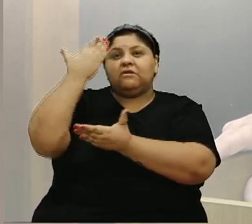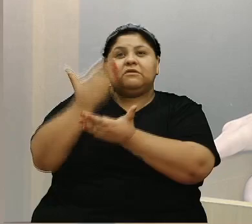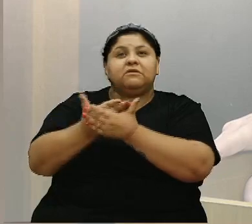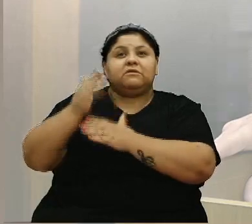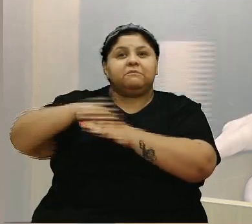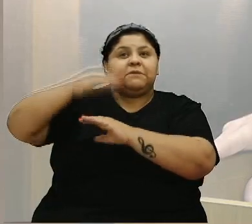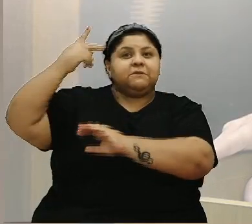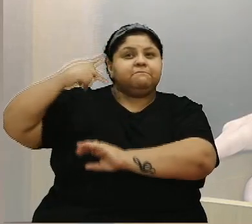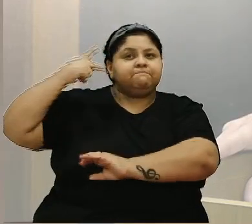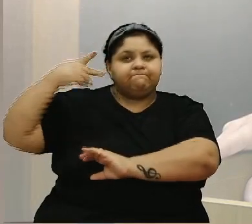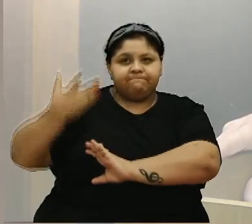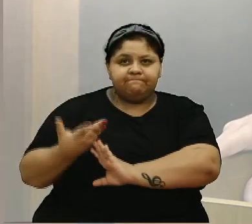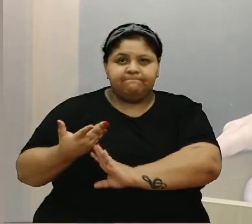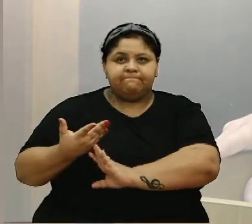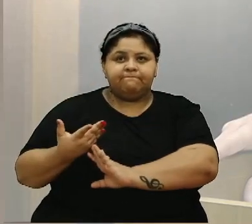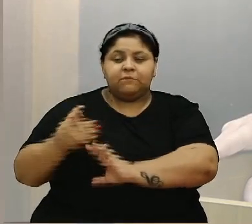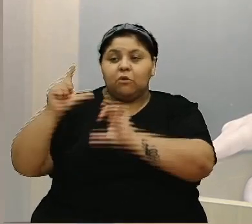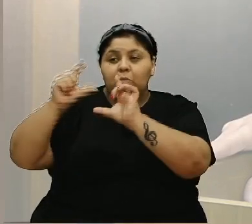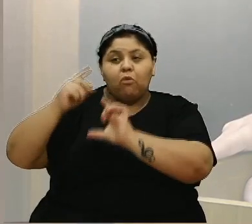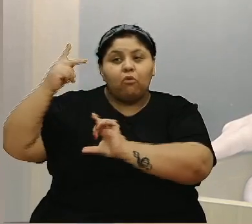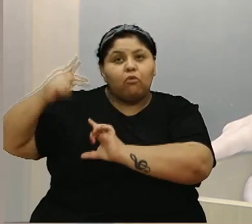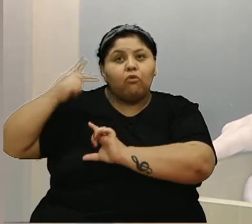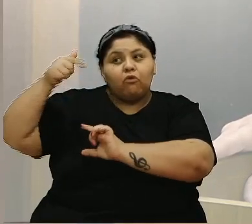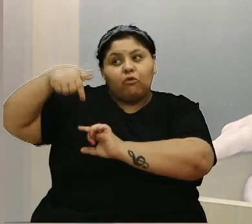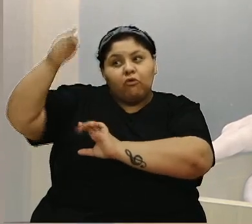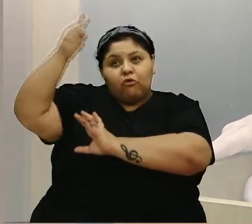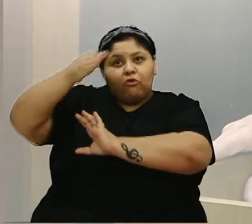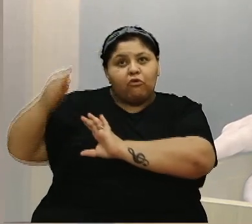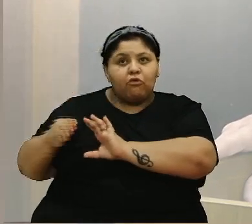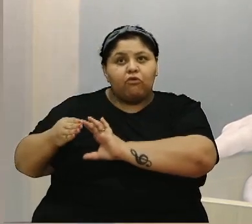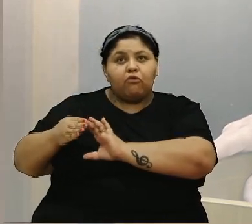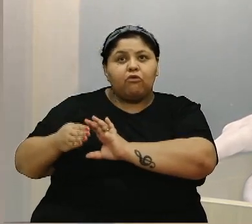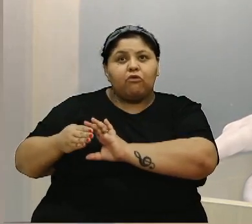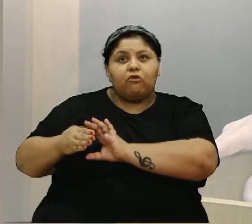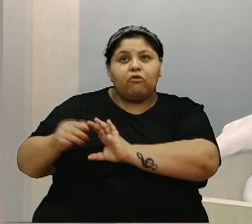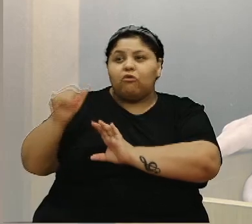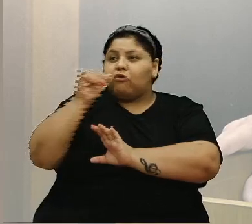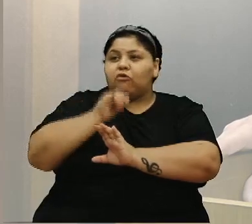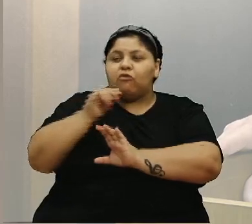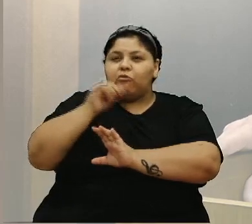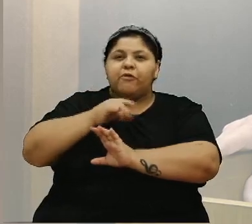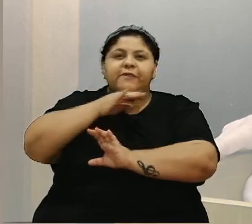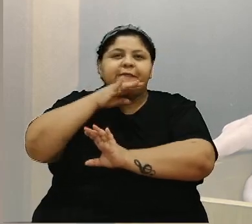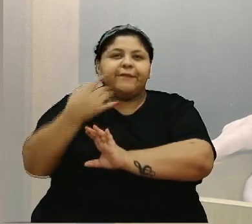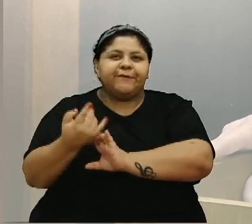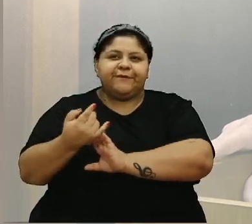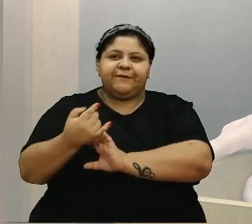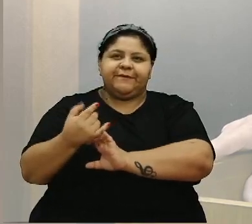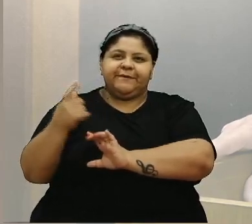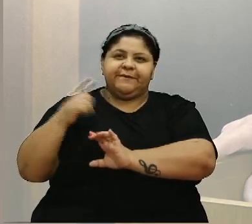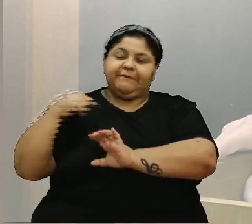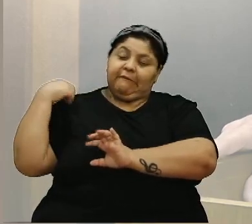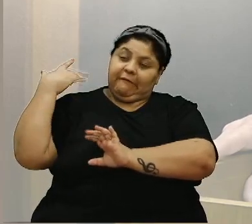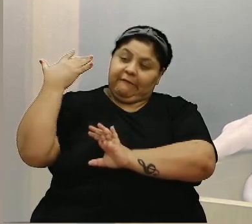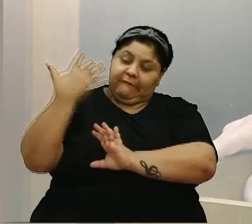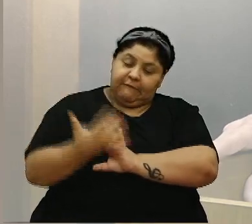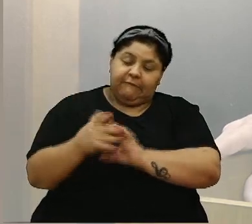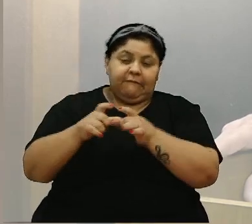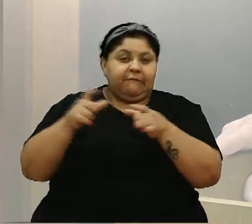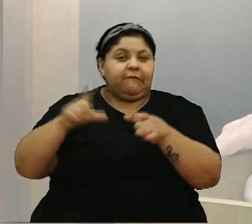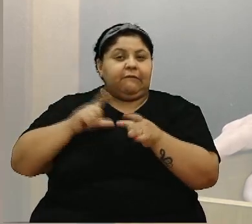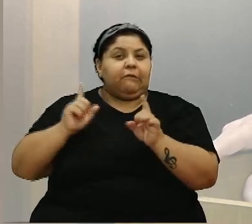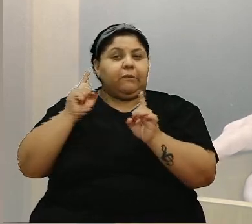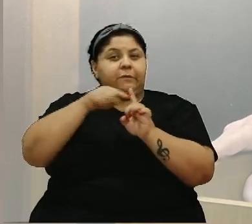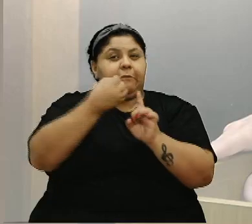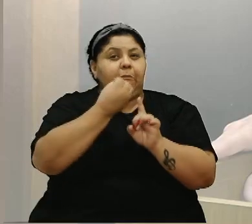nos políticos. São poucos políticos no Brasil que dão mau exemplo e que arrastam a grande maioria que tem uma intenção